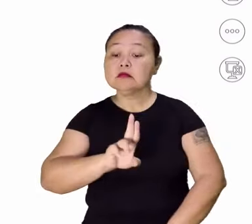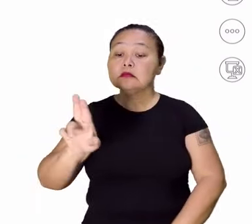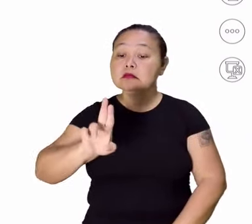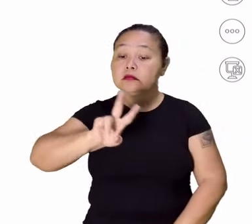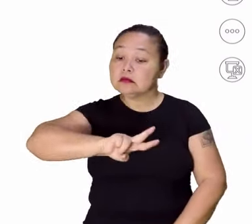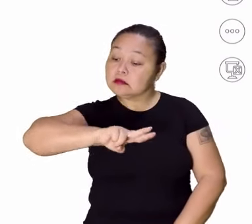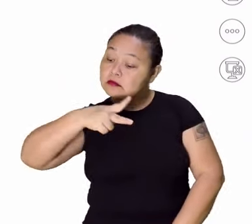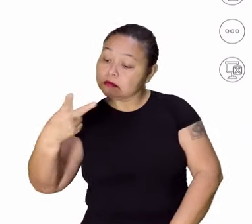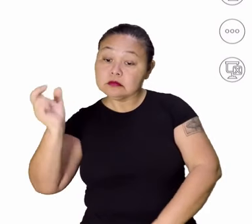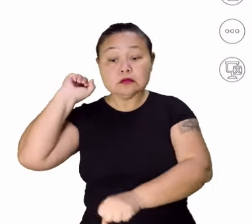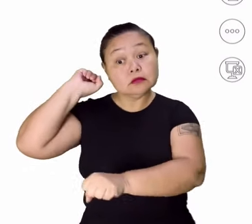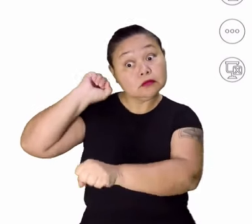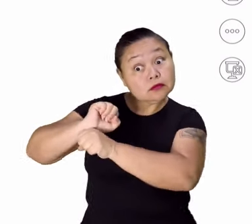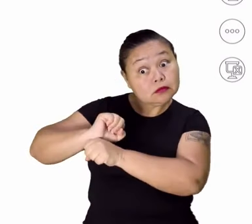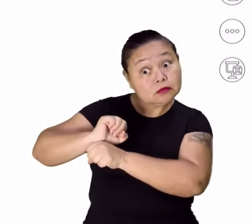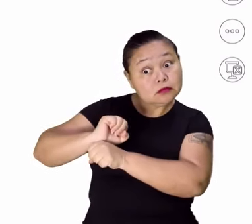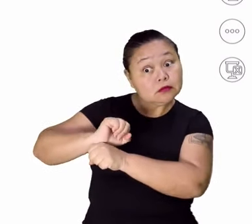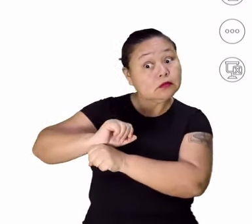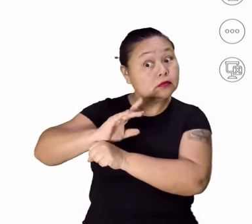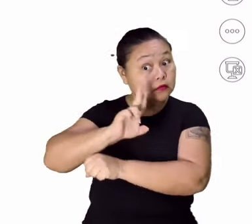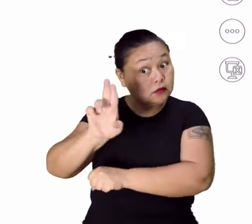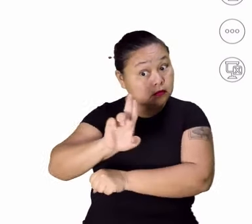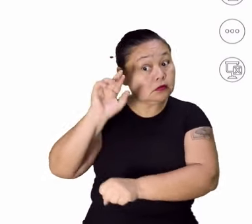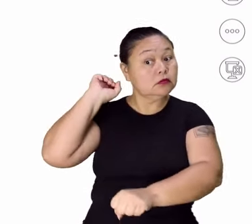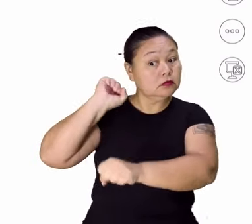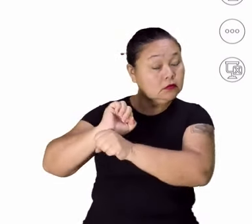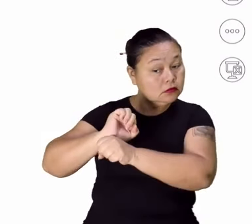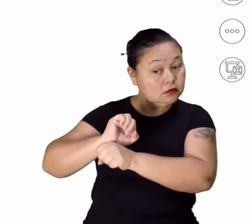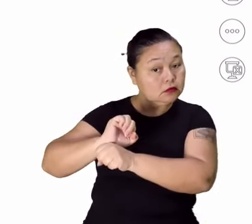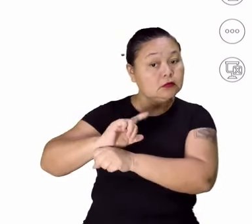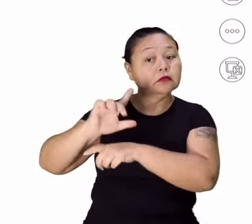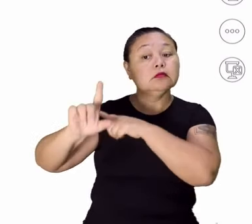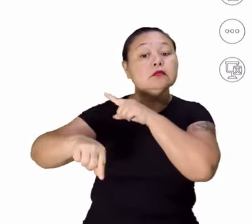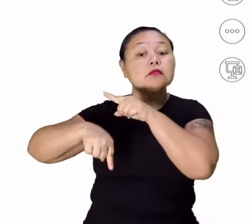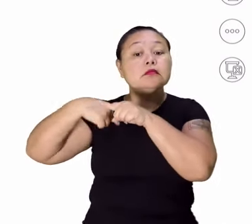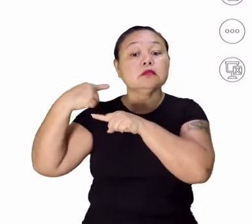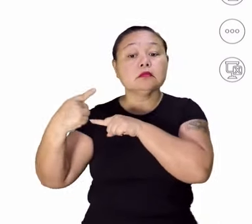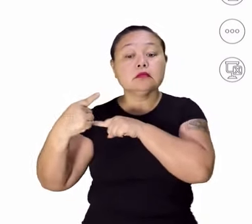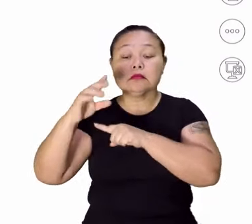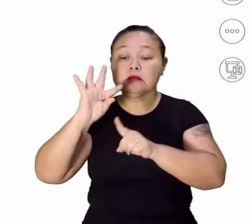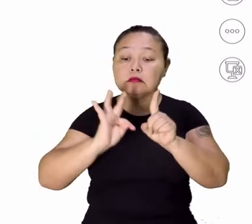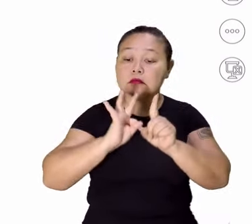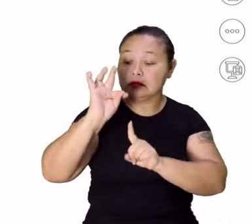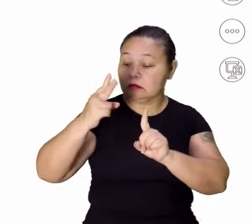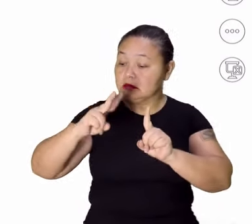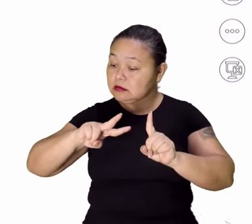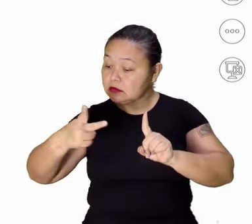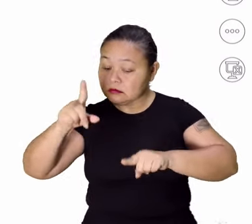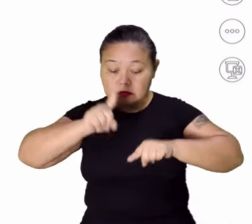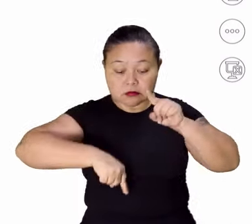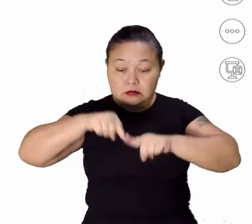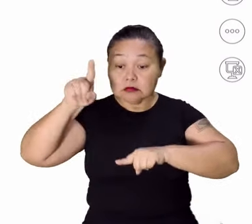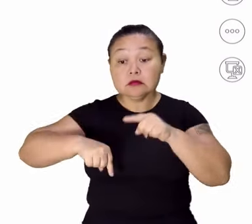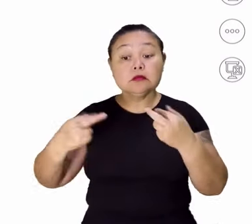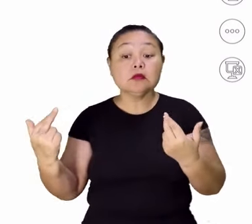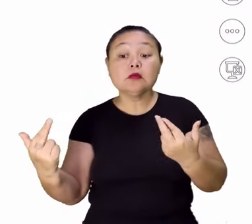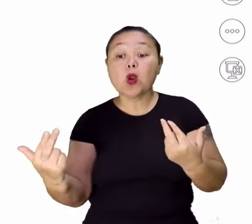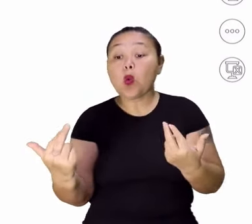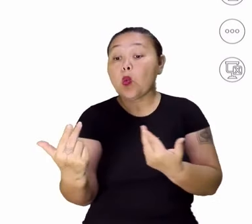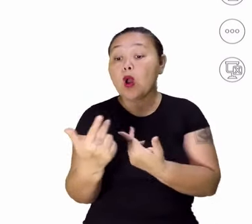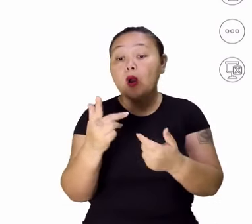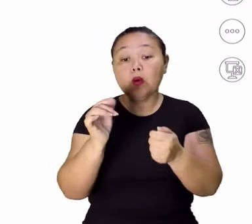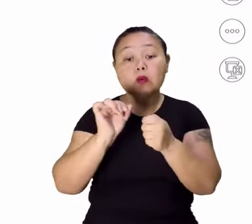processo cessa, quando cessa o processo, olha bem. Devido às temperaturas dos copos, possuem o mesmo valor. Então,